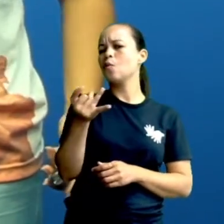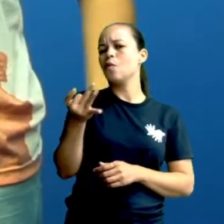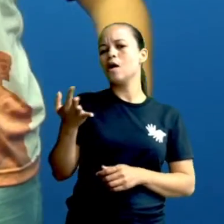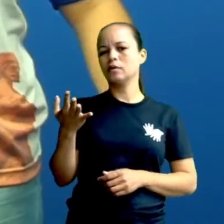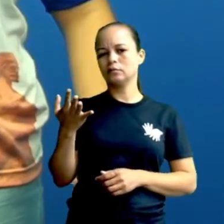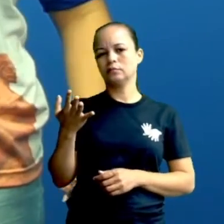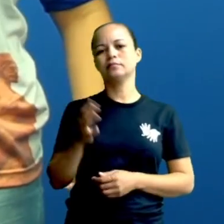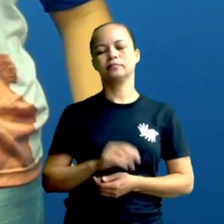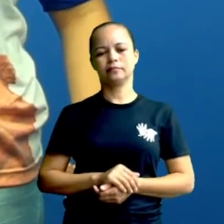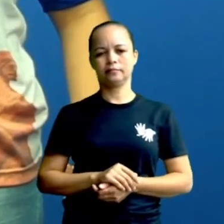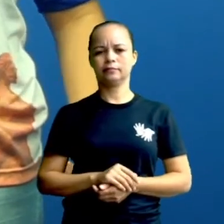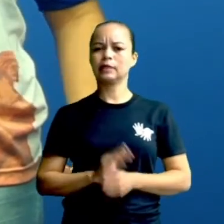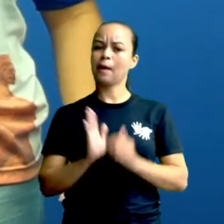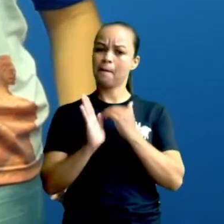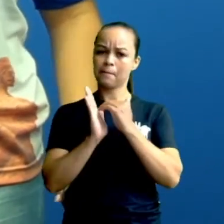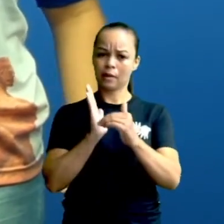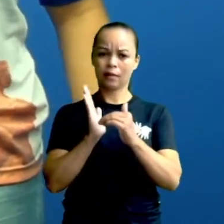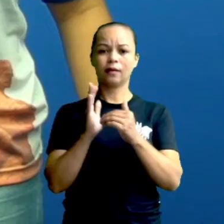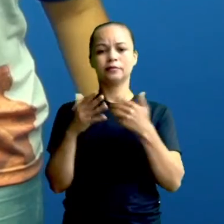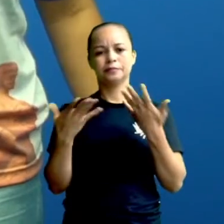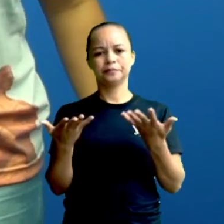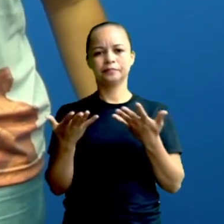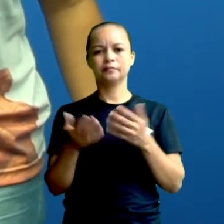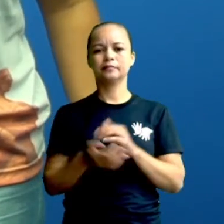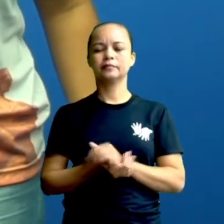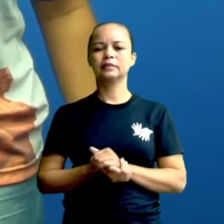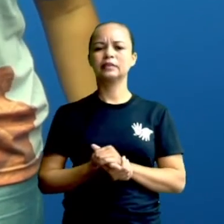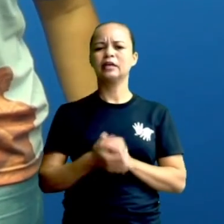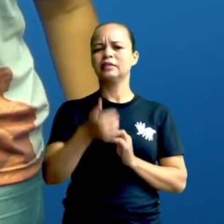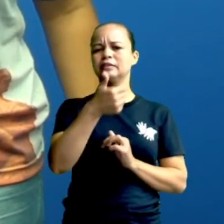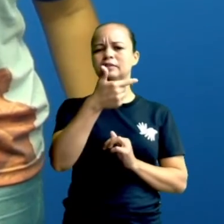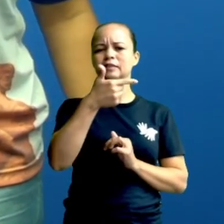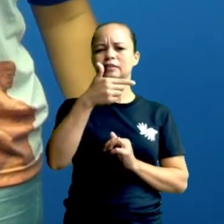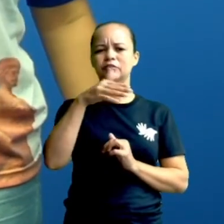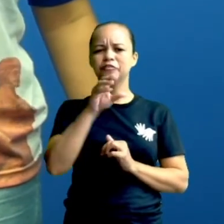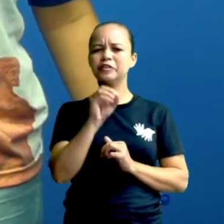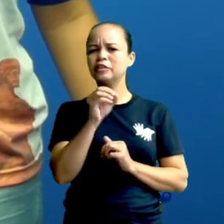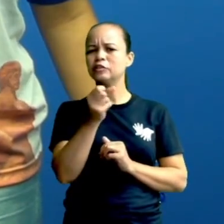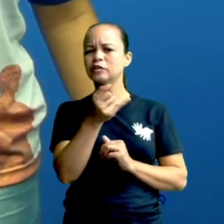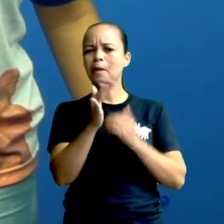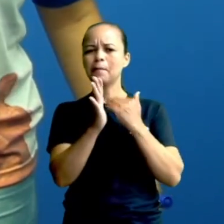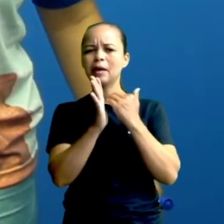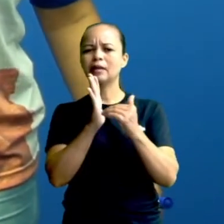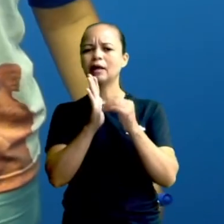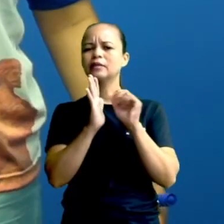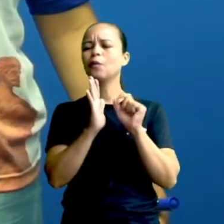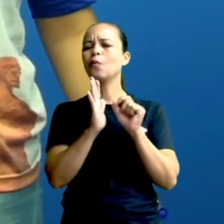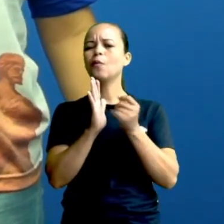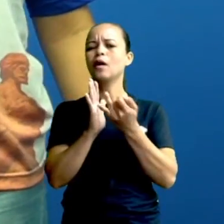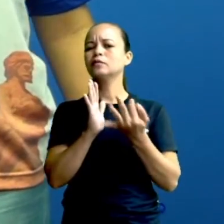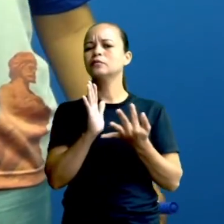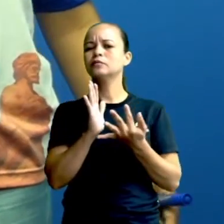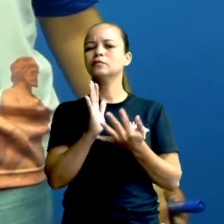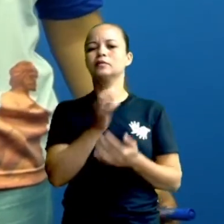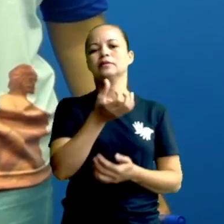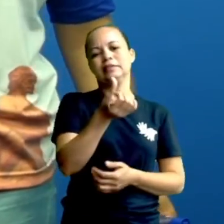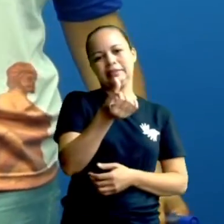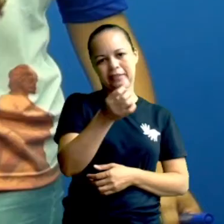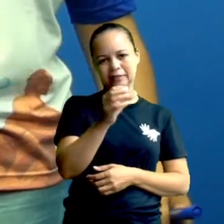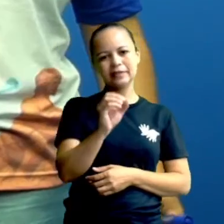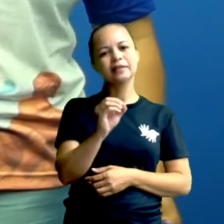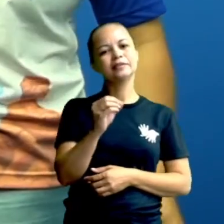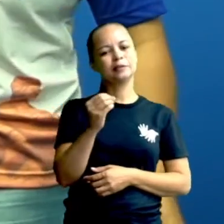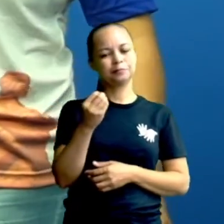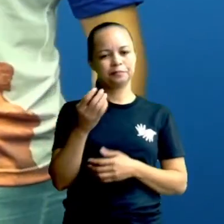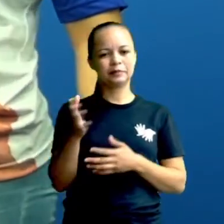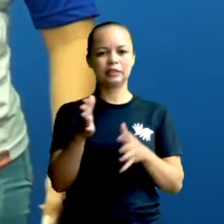A metade, tá certo? Qual a metade de 120? Muito bem, 60. Então, a gente vai